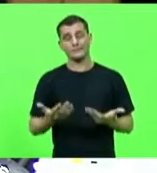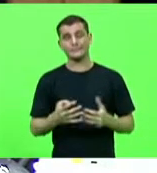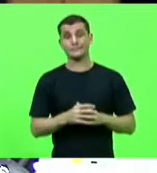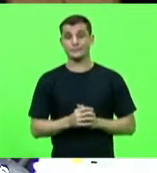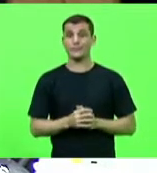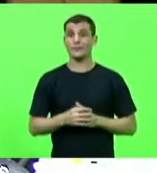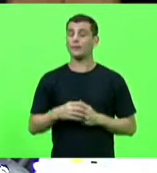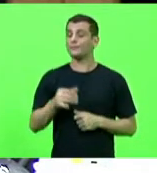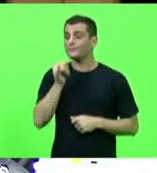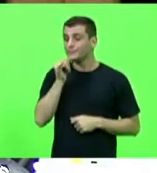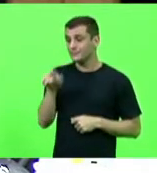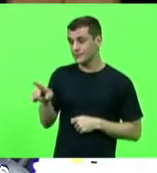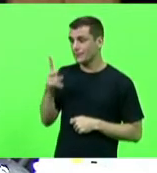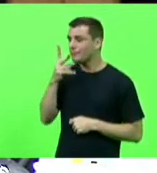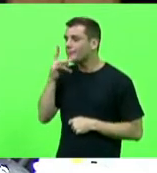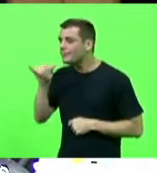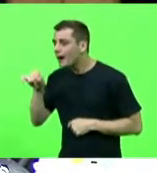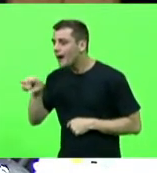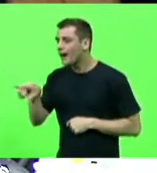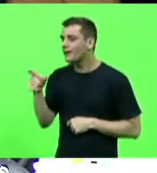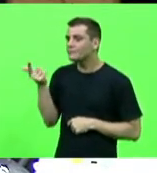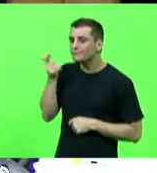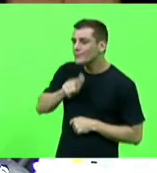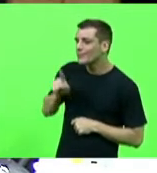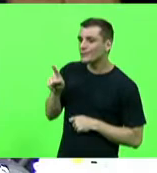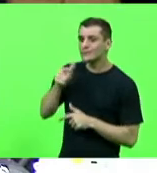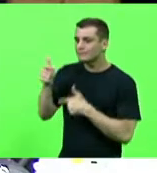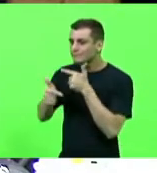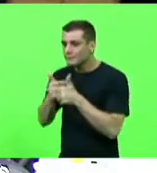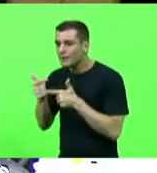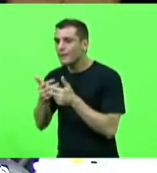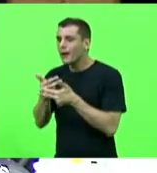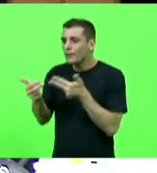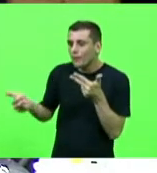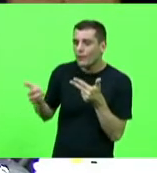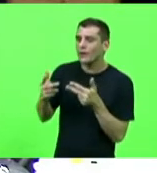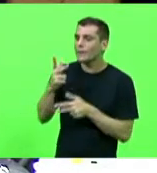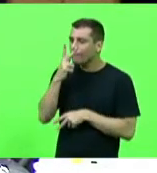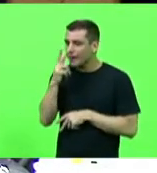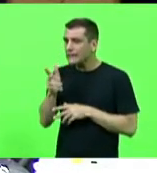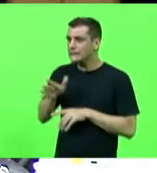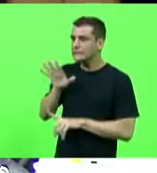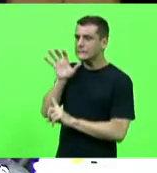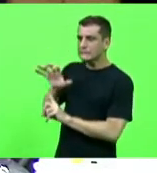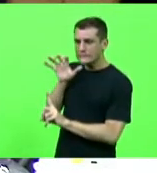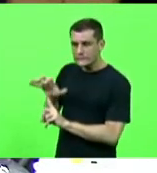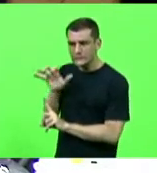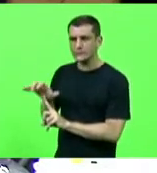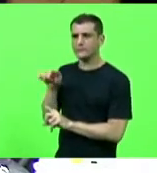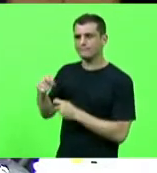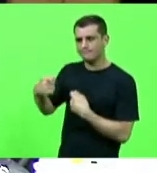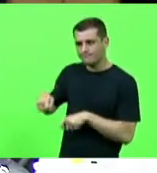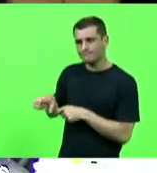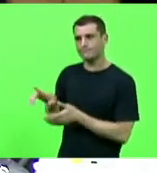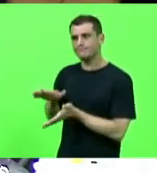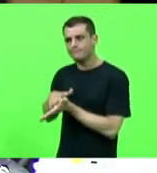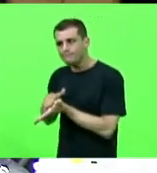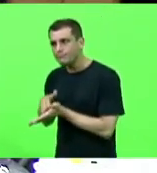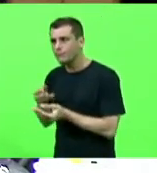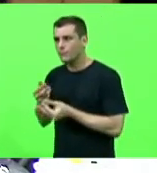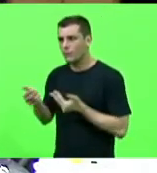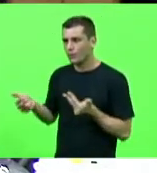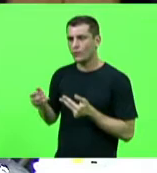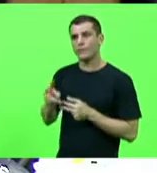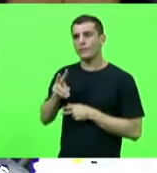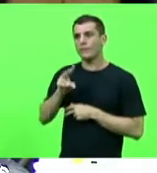pai de família não consegue suportar o que está sendo posto para ele, porque, de repente, daqui a um pouco vai ter pedágio em